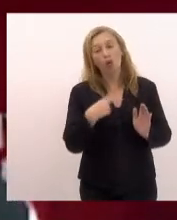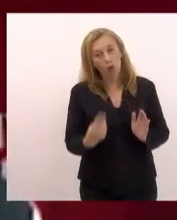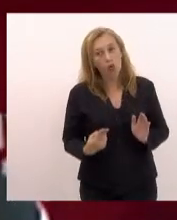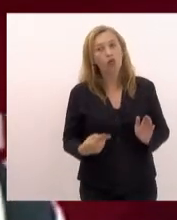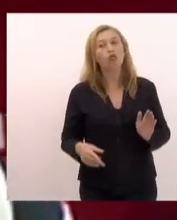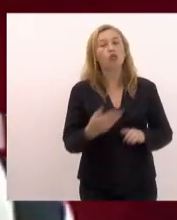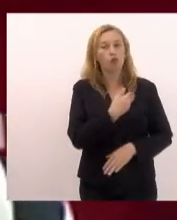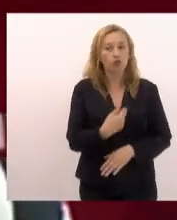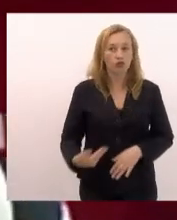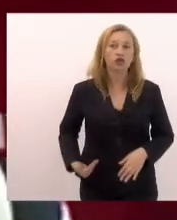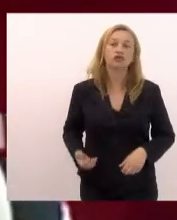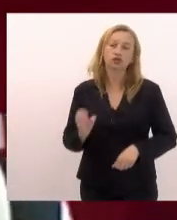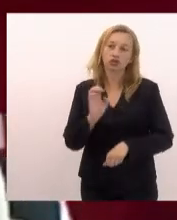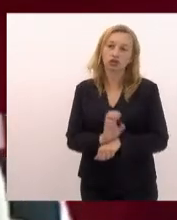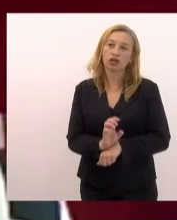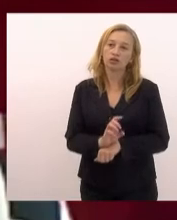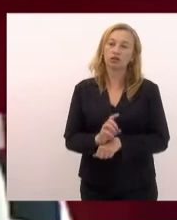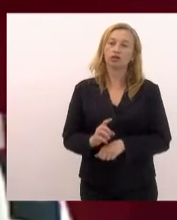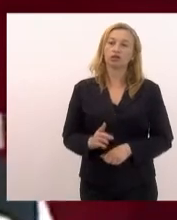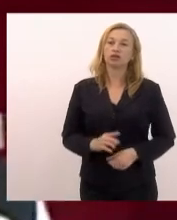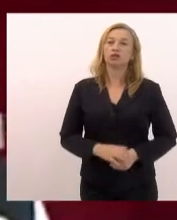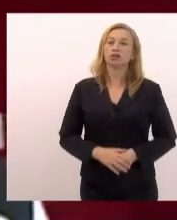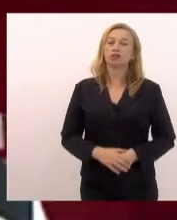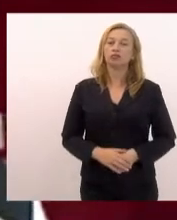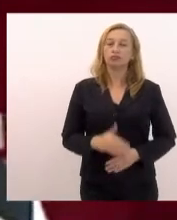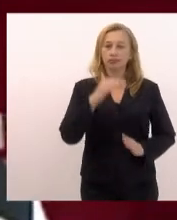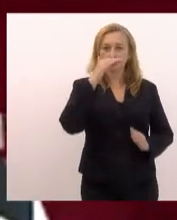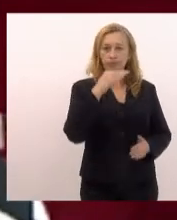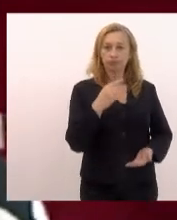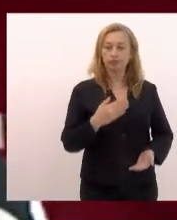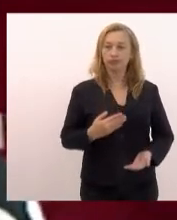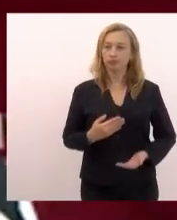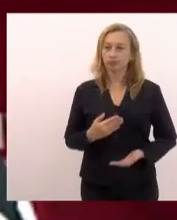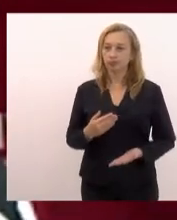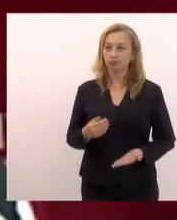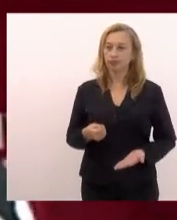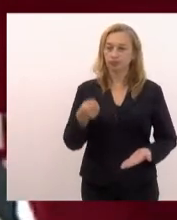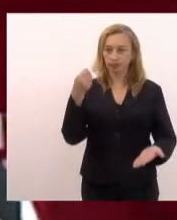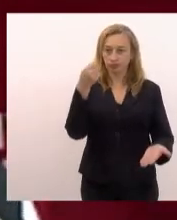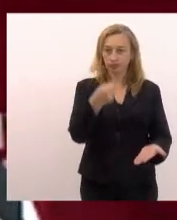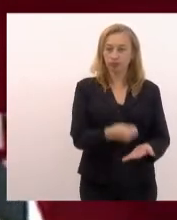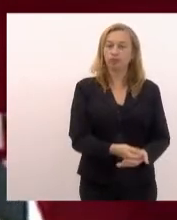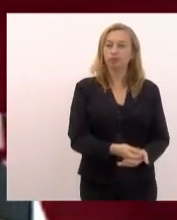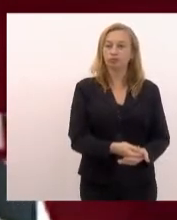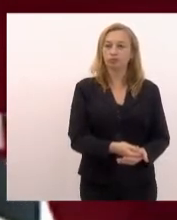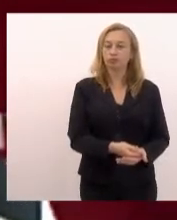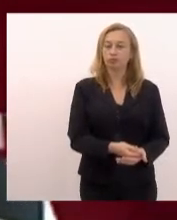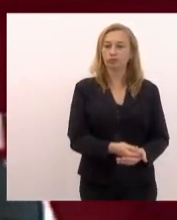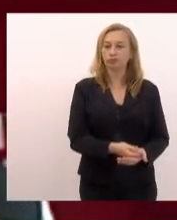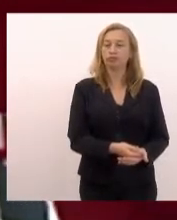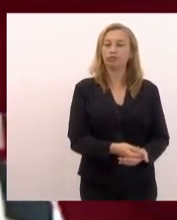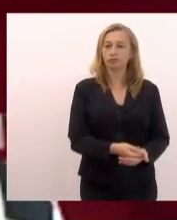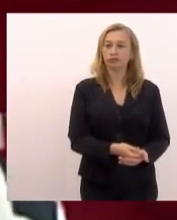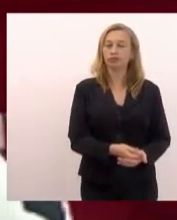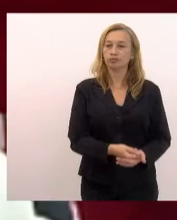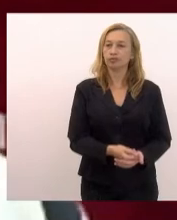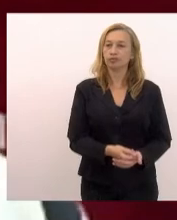do Estado assuma aqui o compromisso que fez e o governo do Estado possa